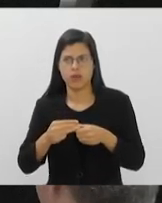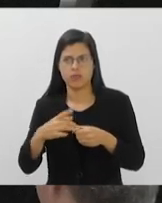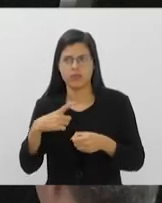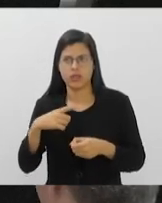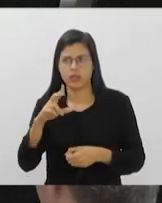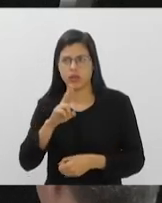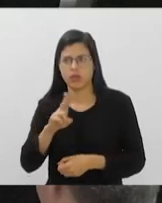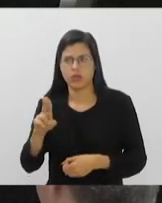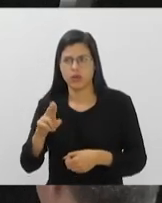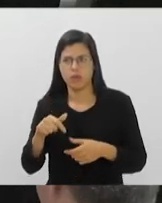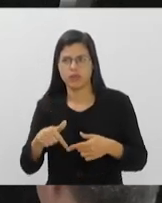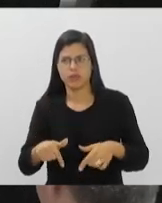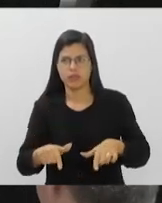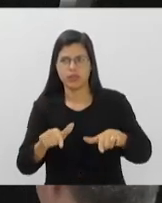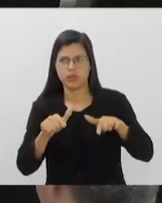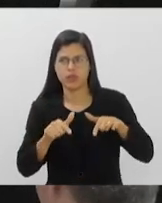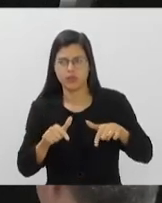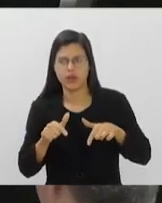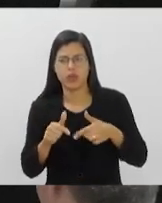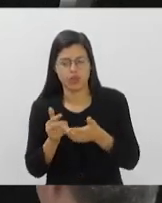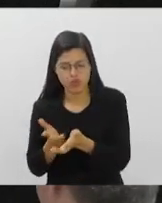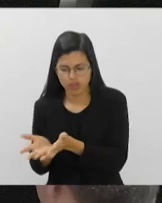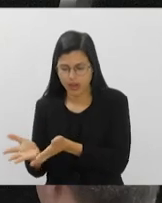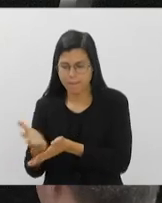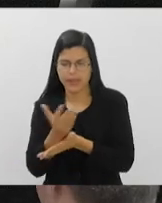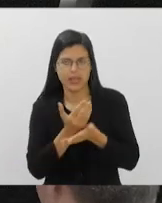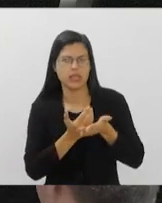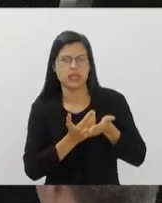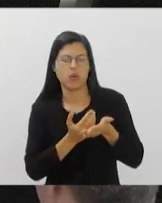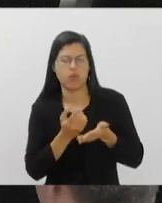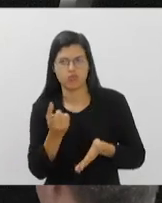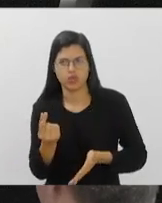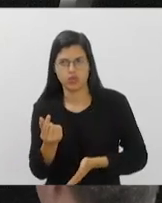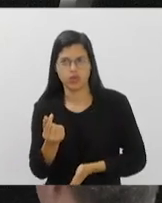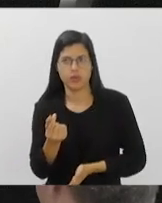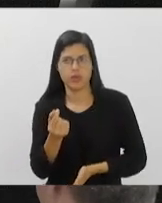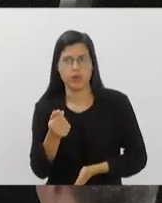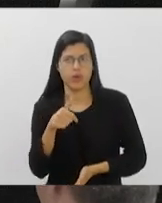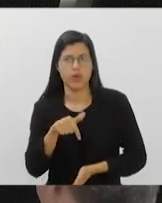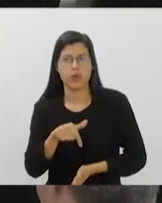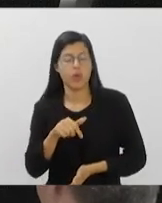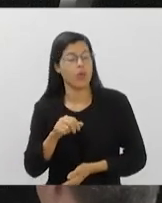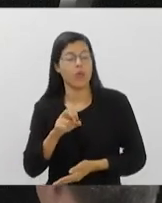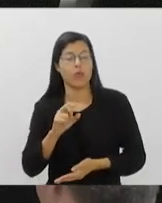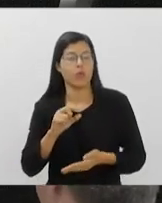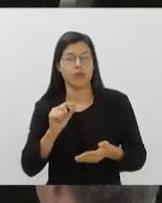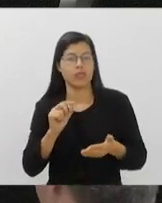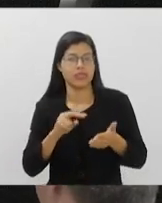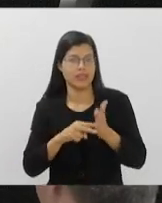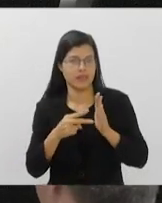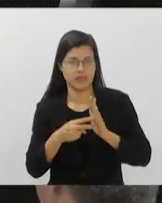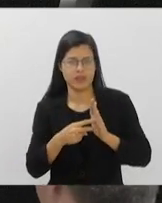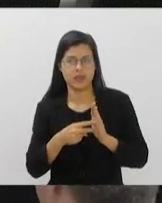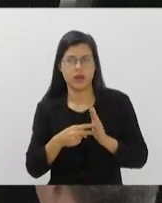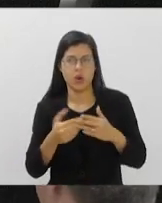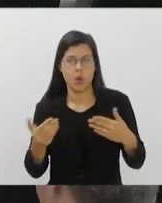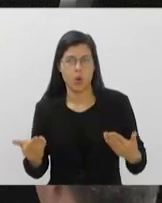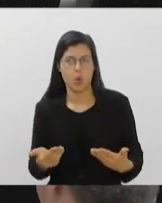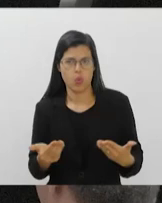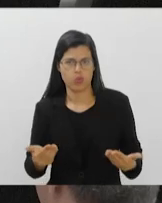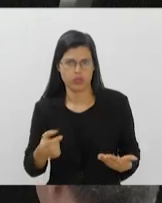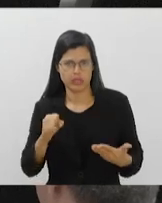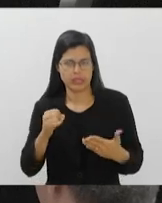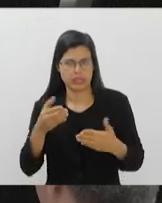esqueci certificado de capitação de recursos Pois é e o tal não regulamentar tal do certificado ou seja gente ou seja hoje se adentrar